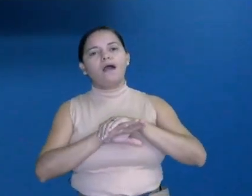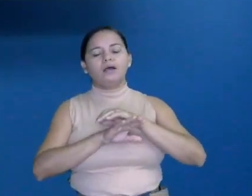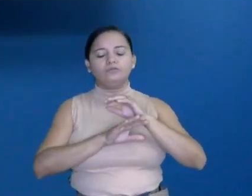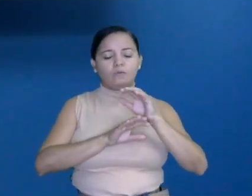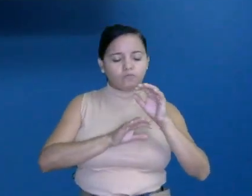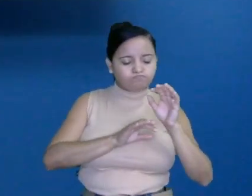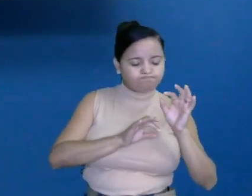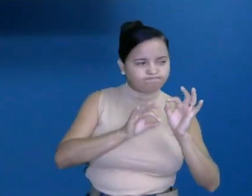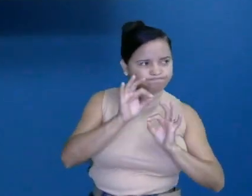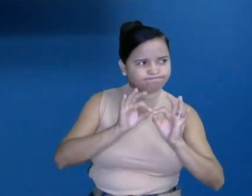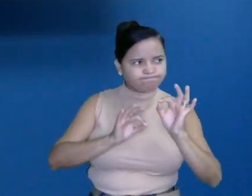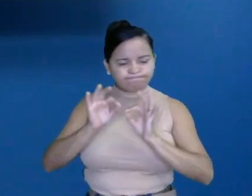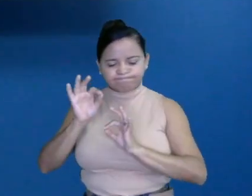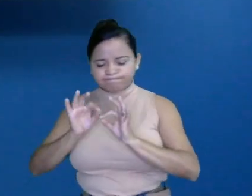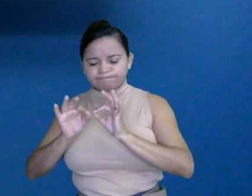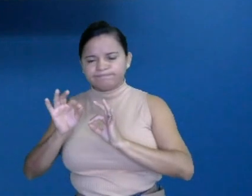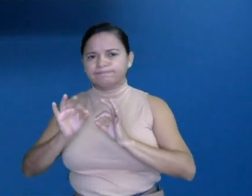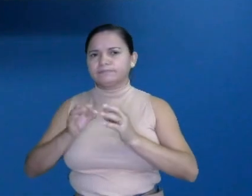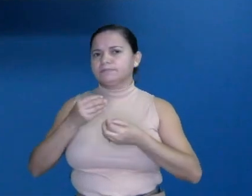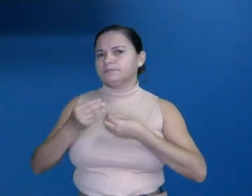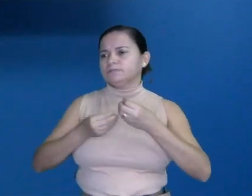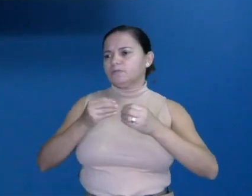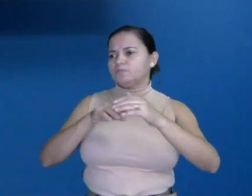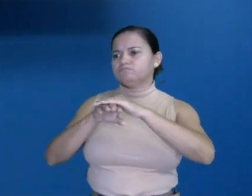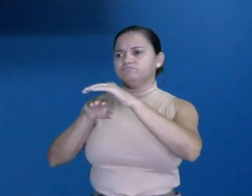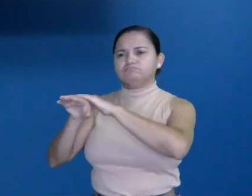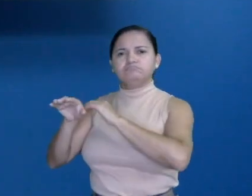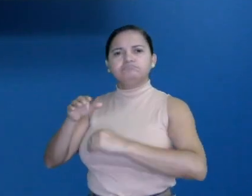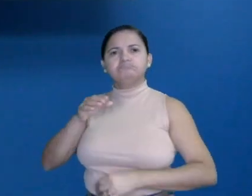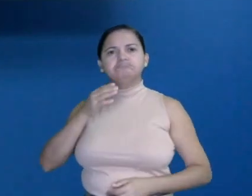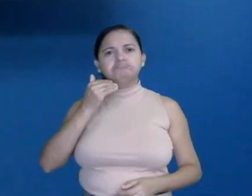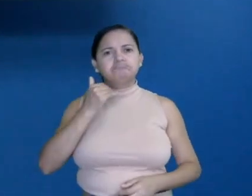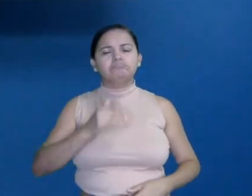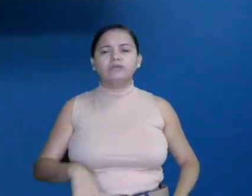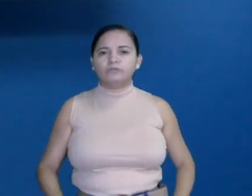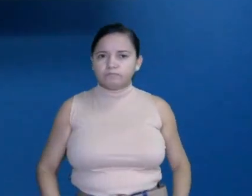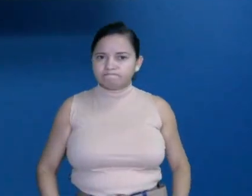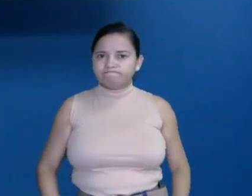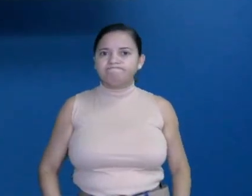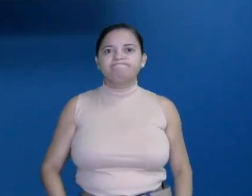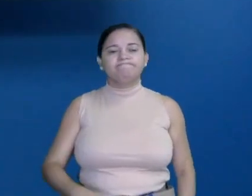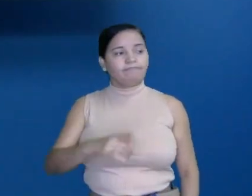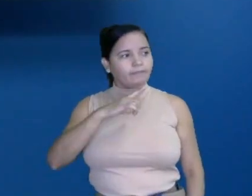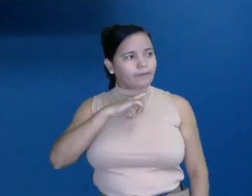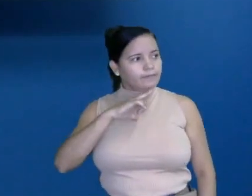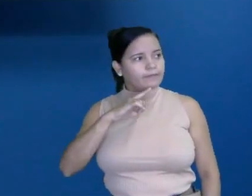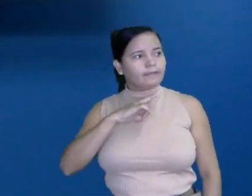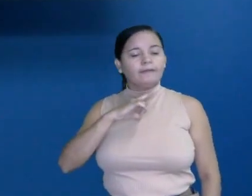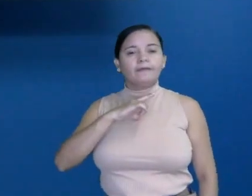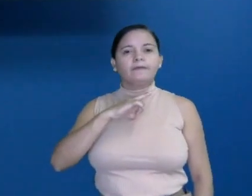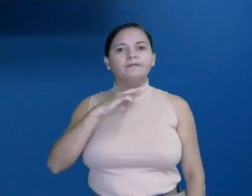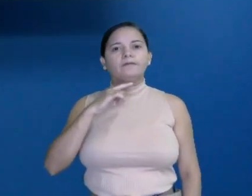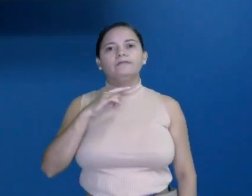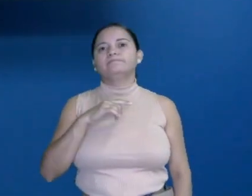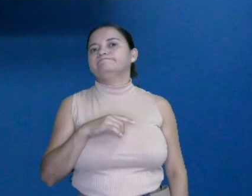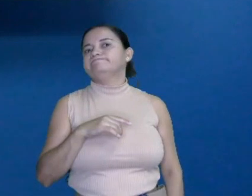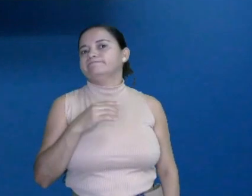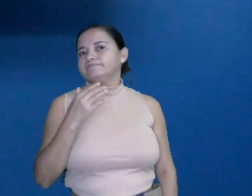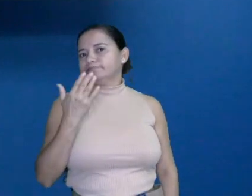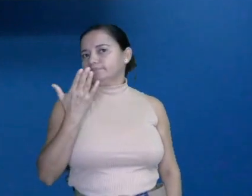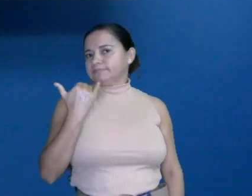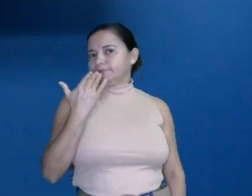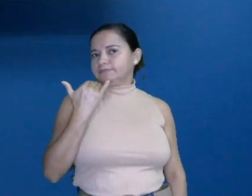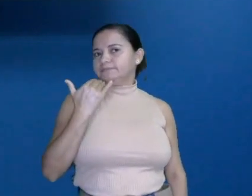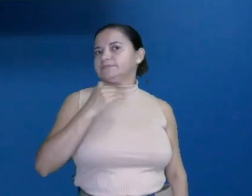os alimentos e como eu vou distribuir esses alimentos, tá? Isso traz para a gente o que a gente chama de